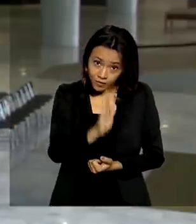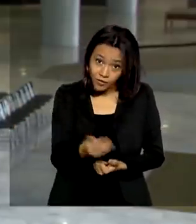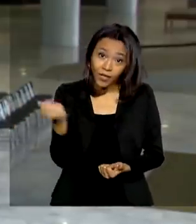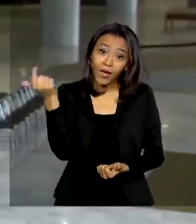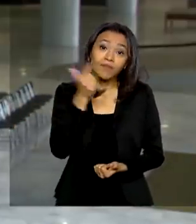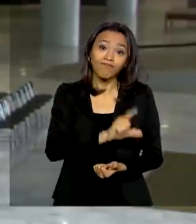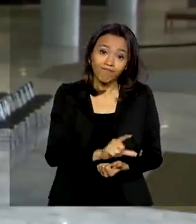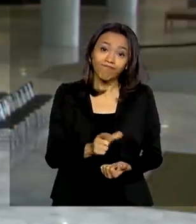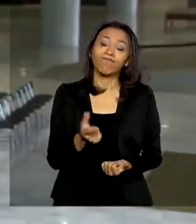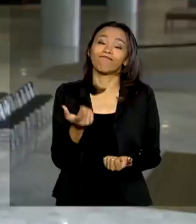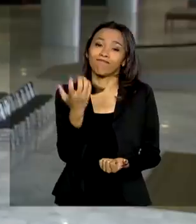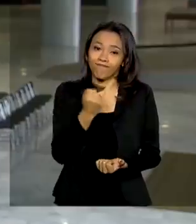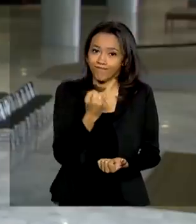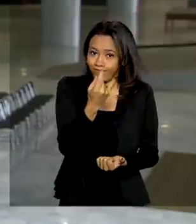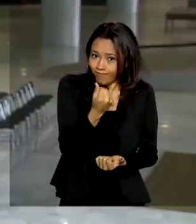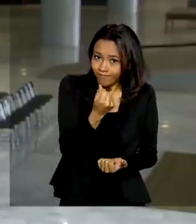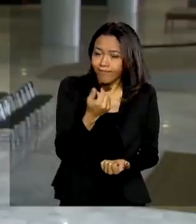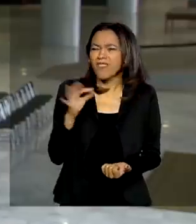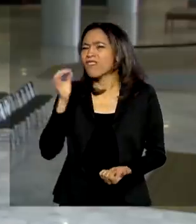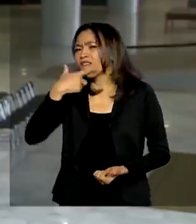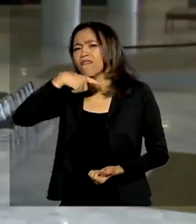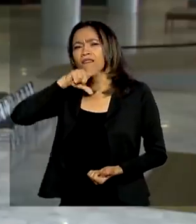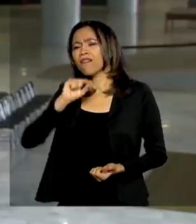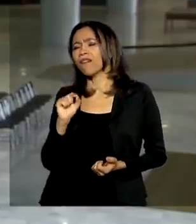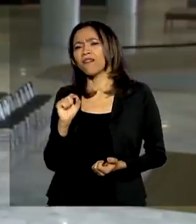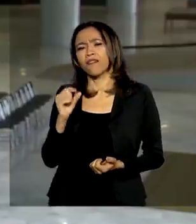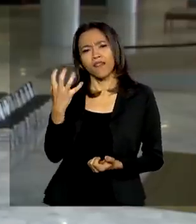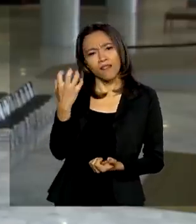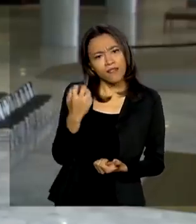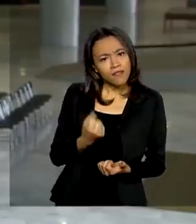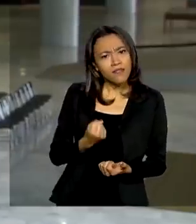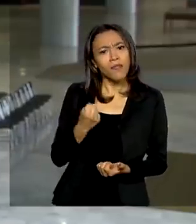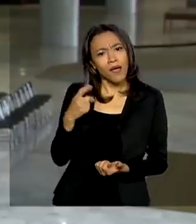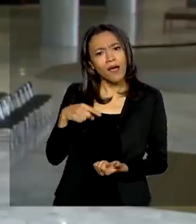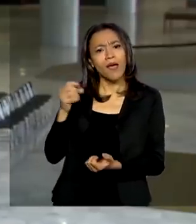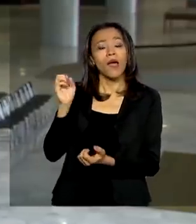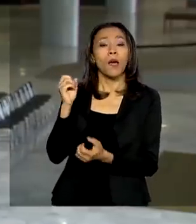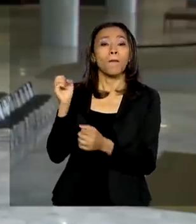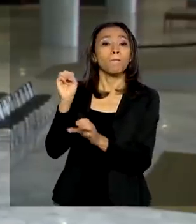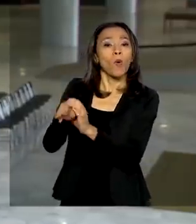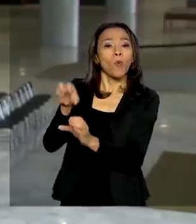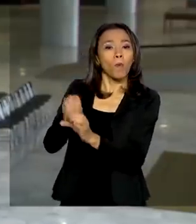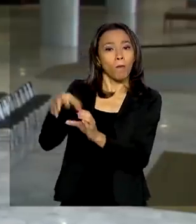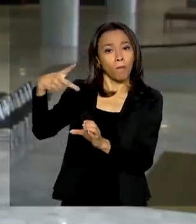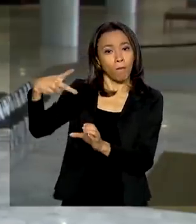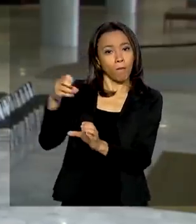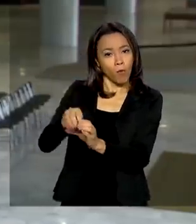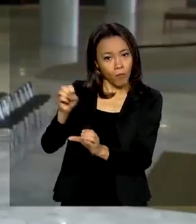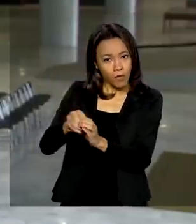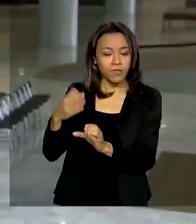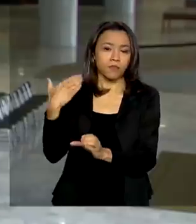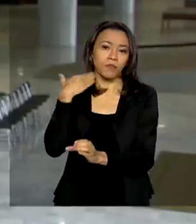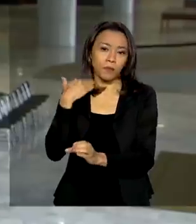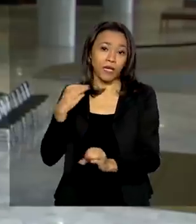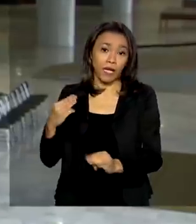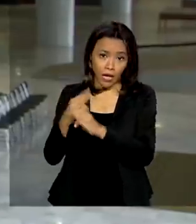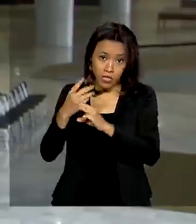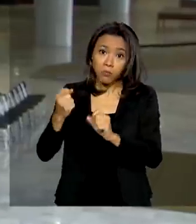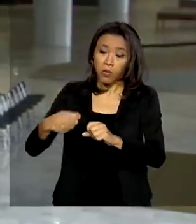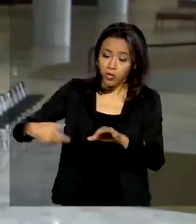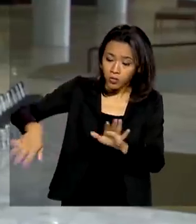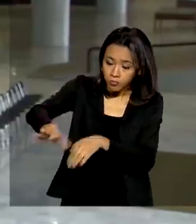contemplados. Quem vai receber o auxílio emergencial pela poupança da Caixa pode movimentar o valor